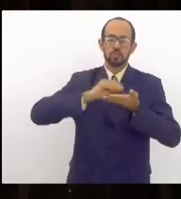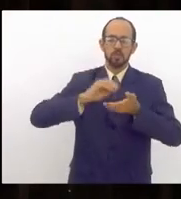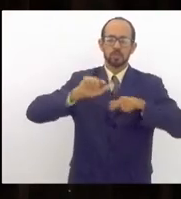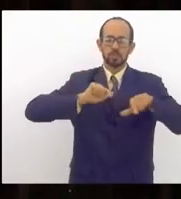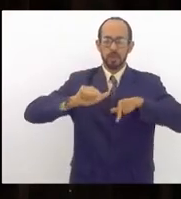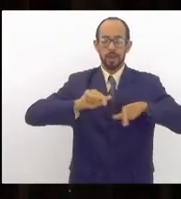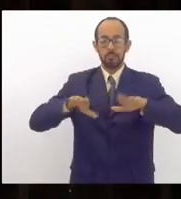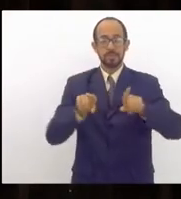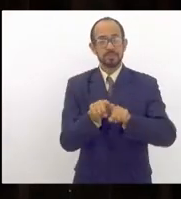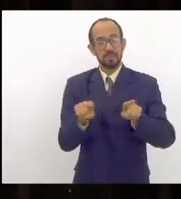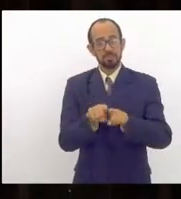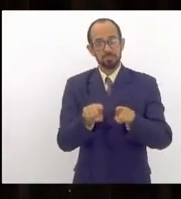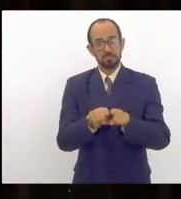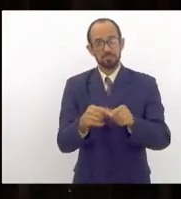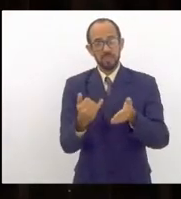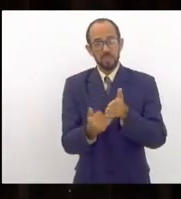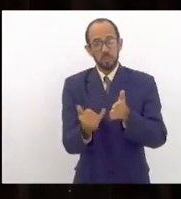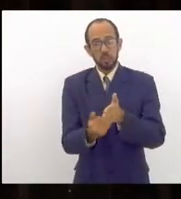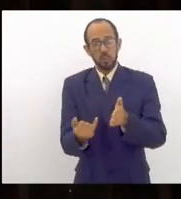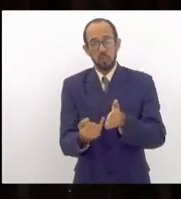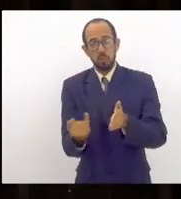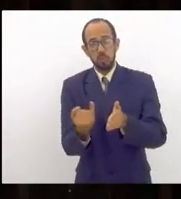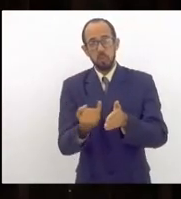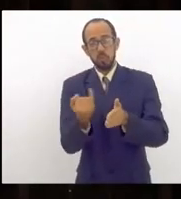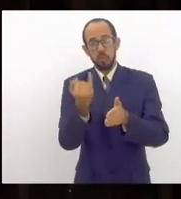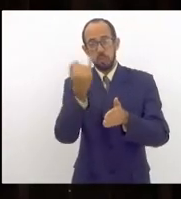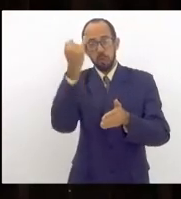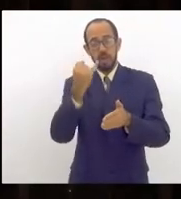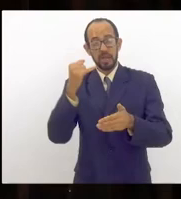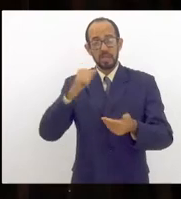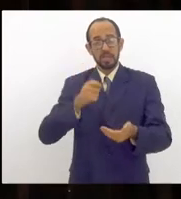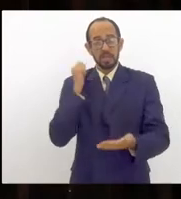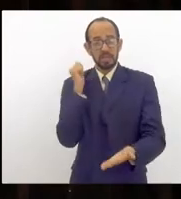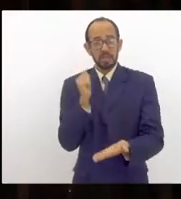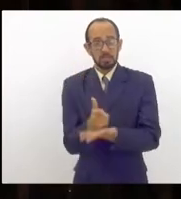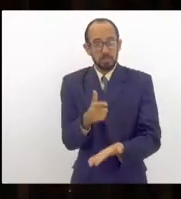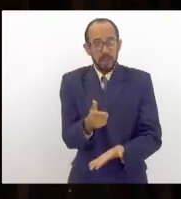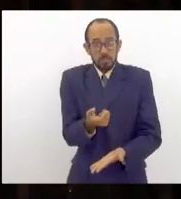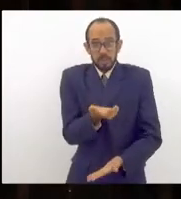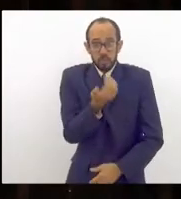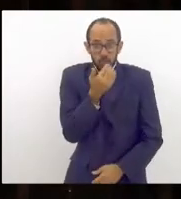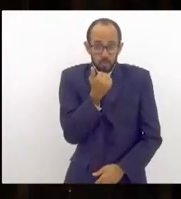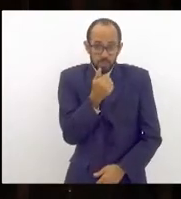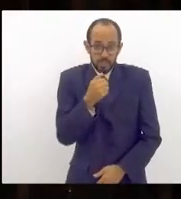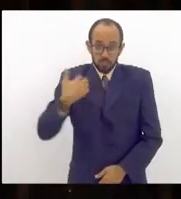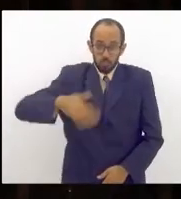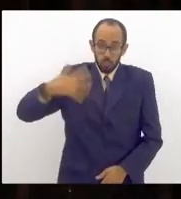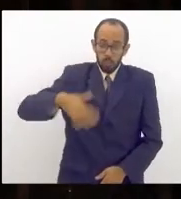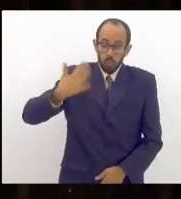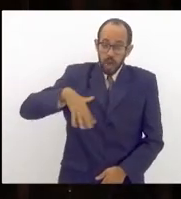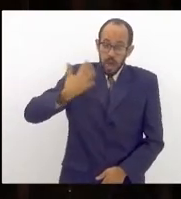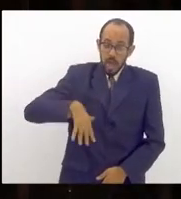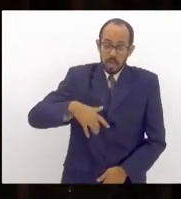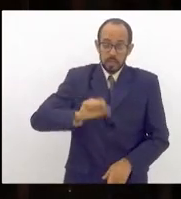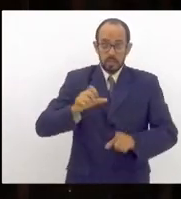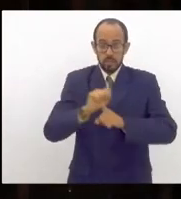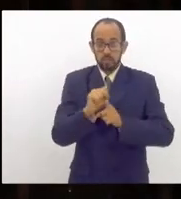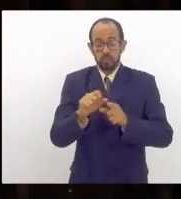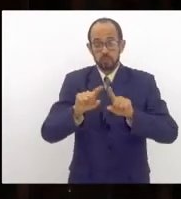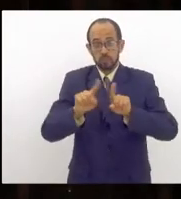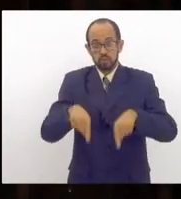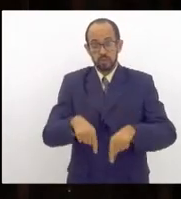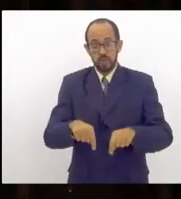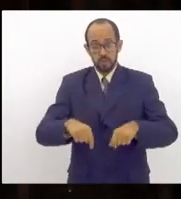de altíssima de altíssimo do Altíssimo preço da cesta básica e de como a classe trabalhadora sofre no seu dia a dia para conseguir sobreviver